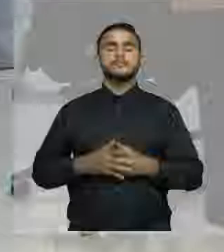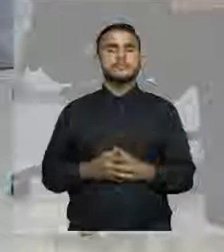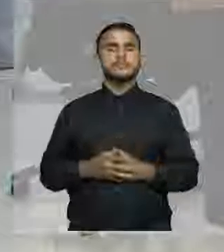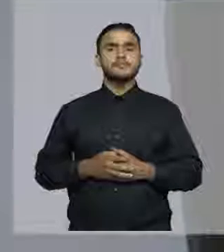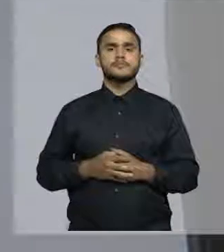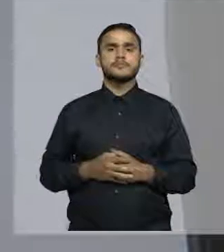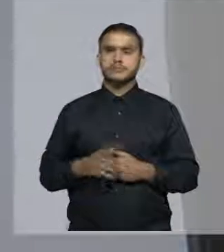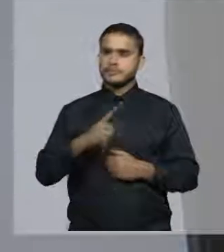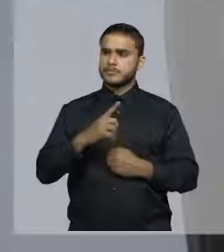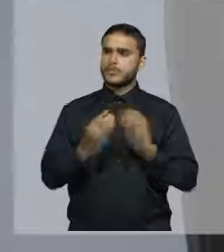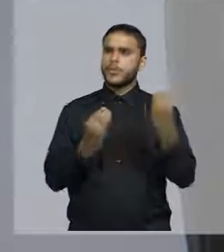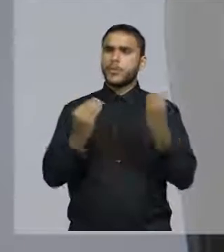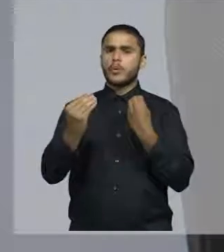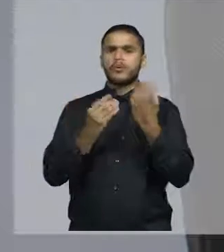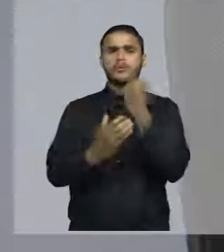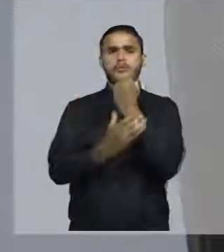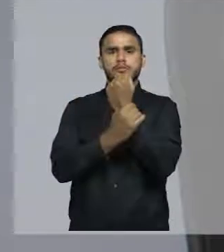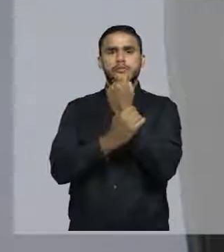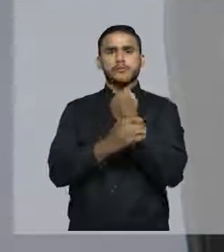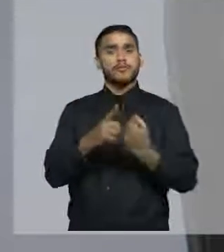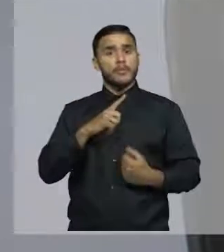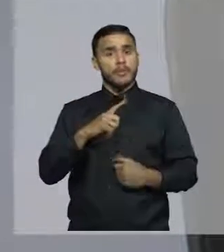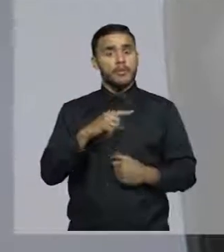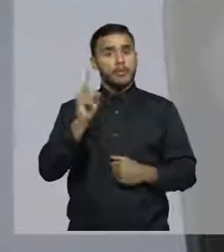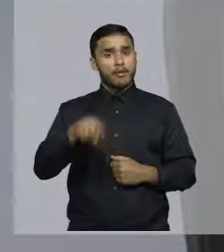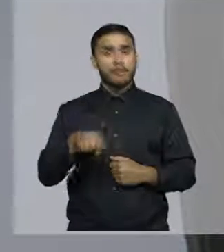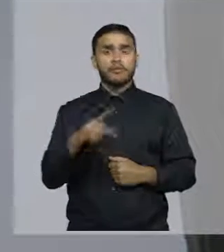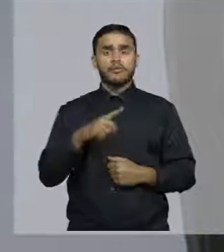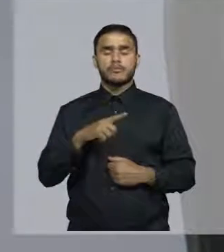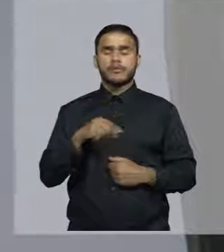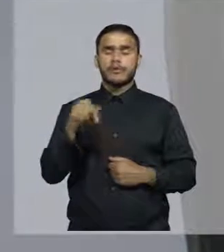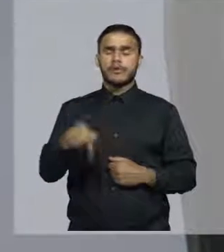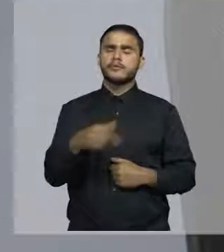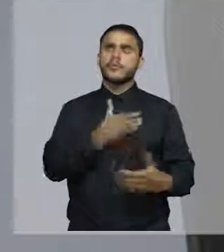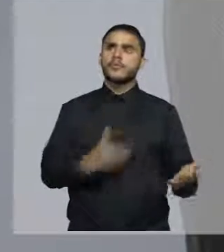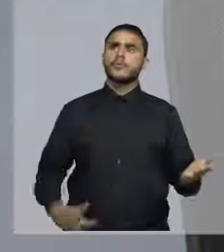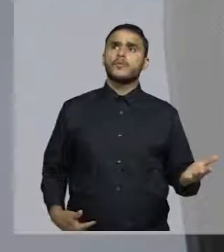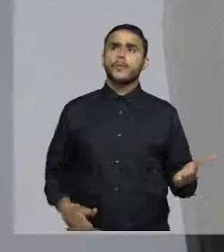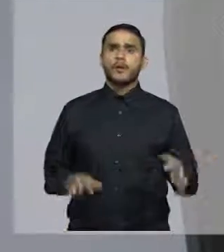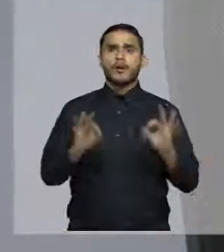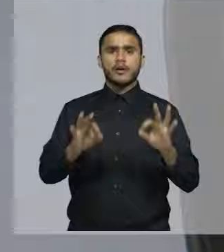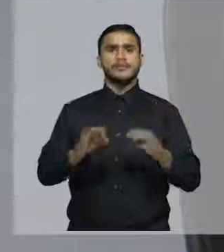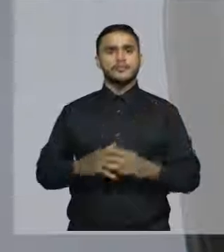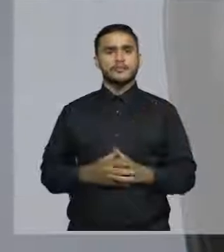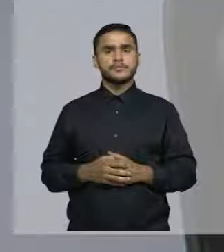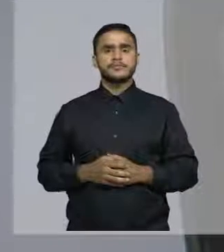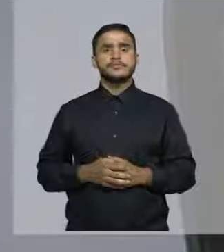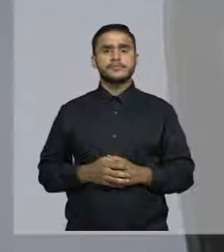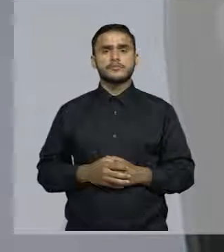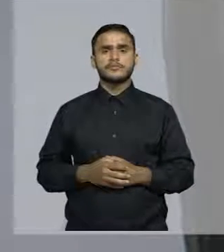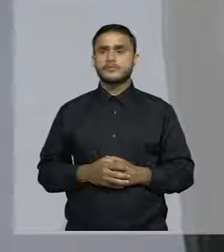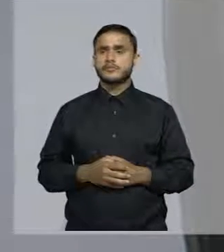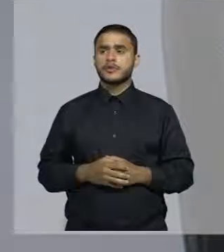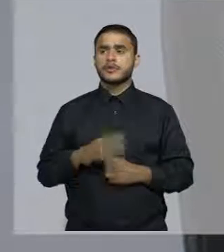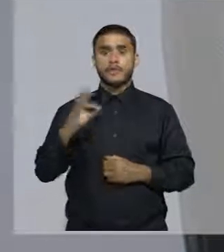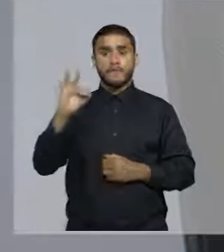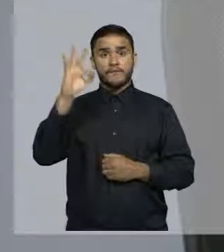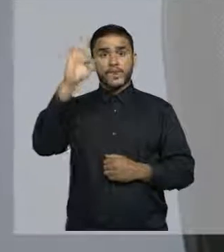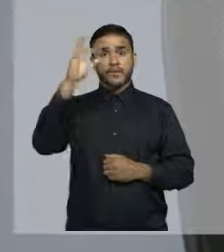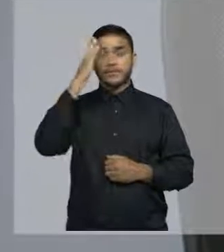pensar essa questão da segurança agora exclusivamente como do Estado, aqui pensando o Estado...